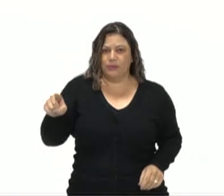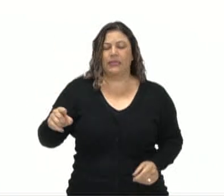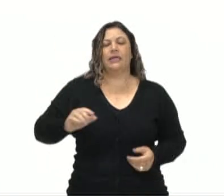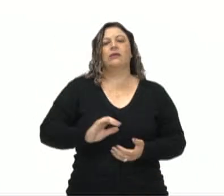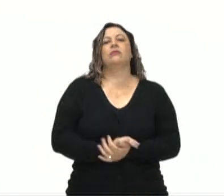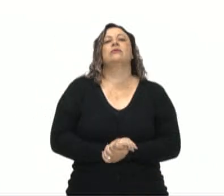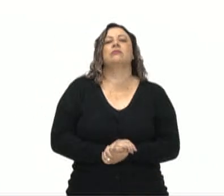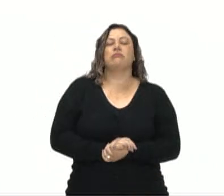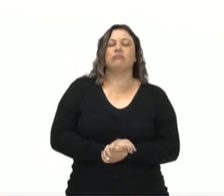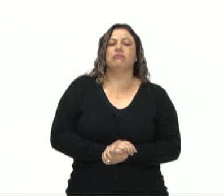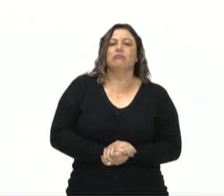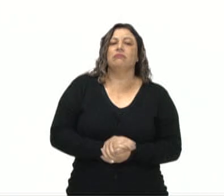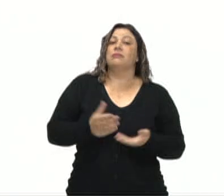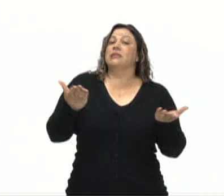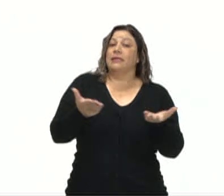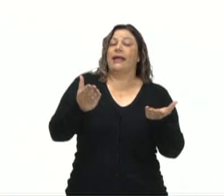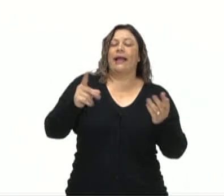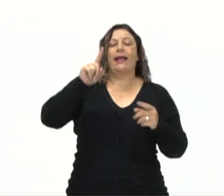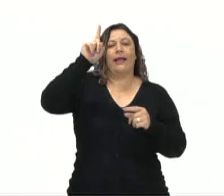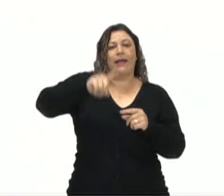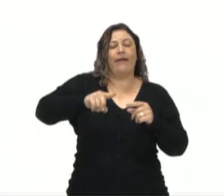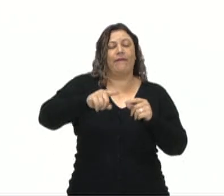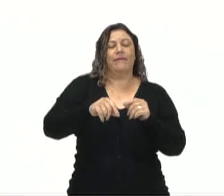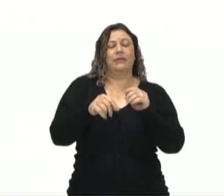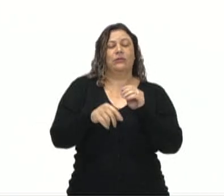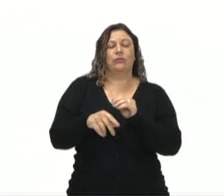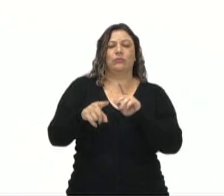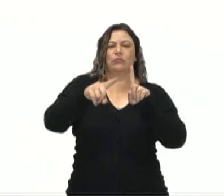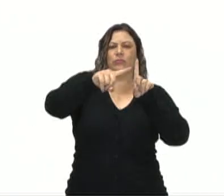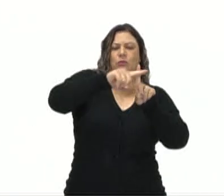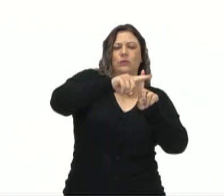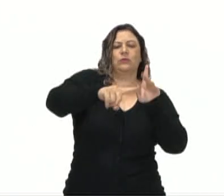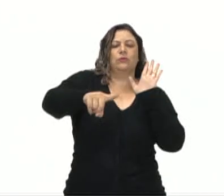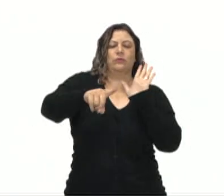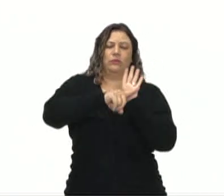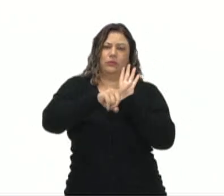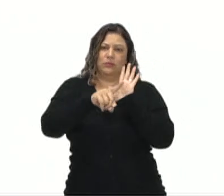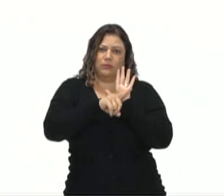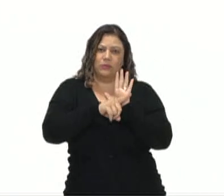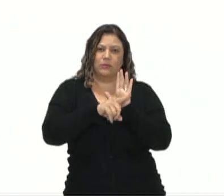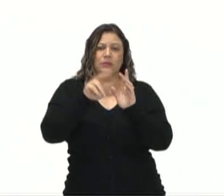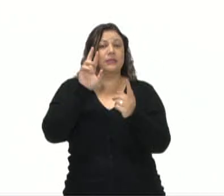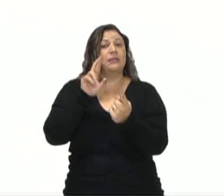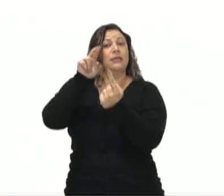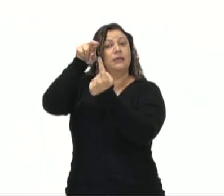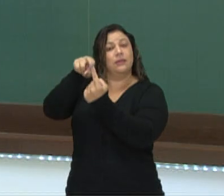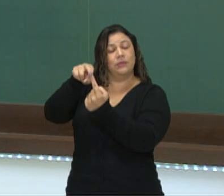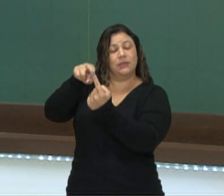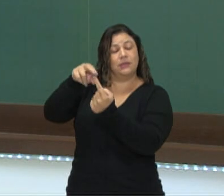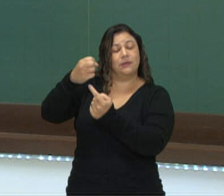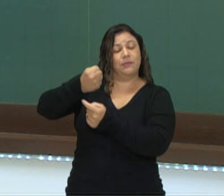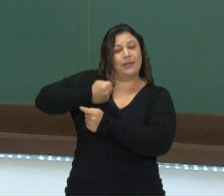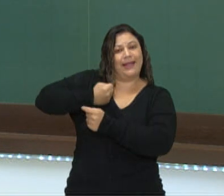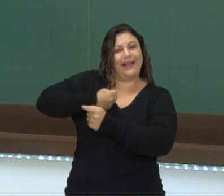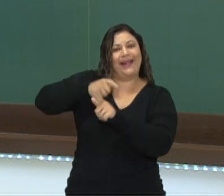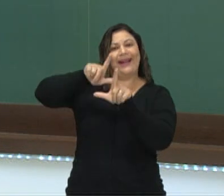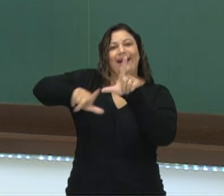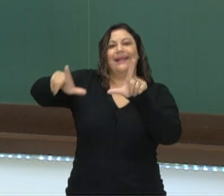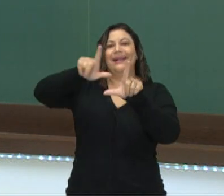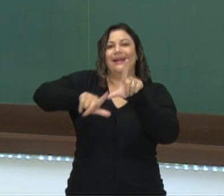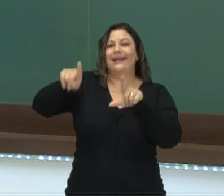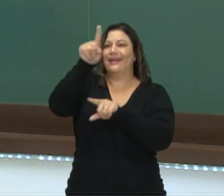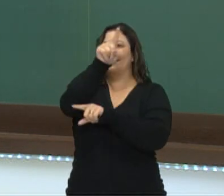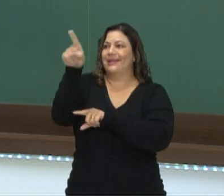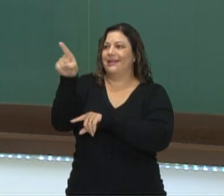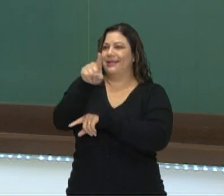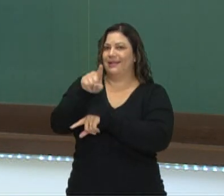números inteiros é formado pelos números positivos, números negativos e representado pela letra Z maiúscula, né?